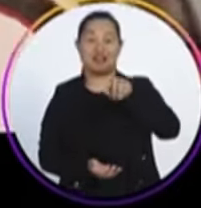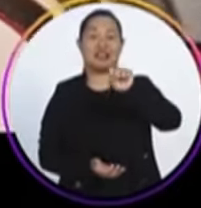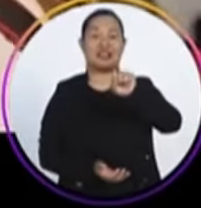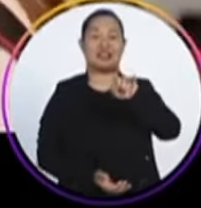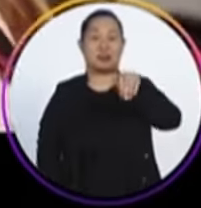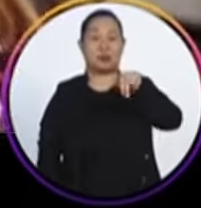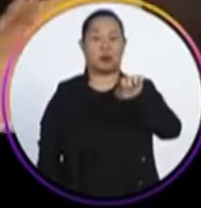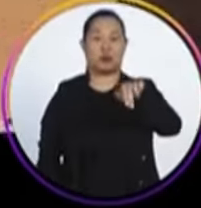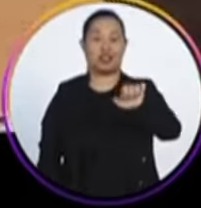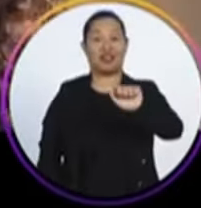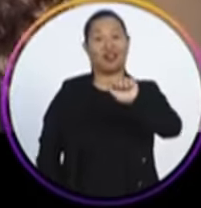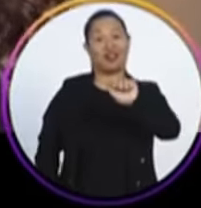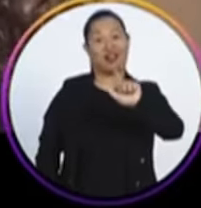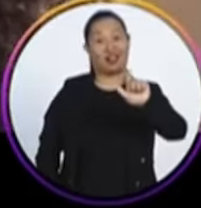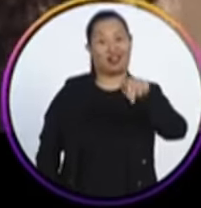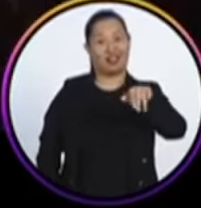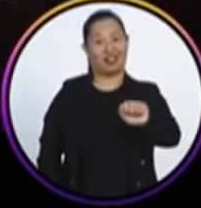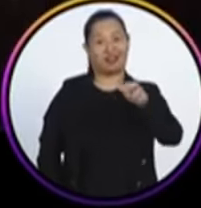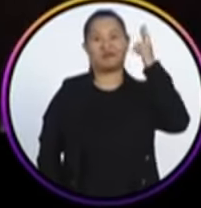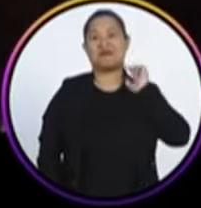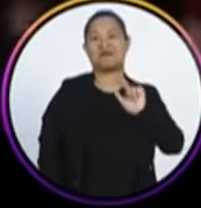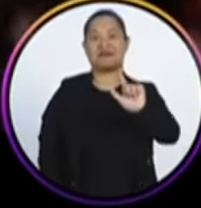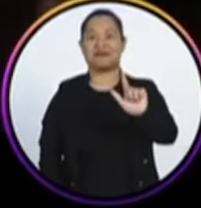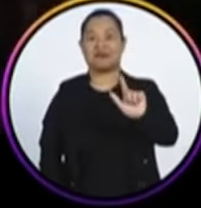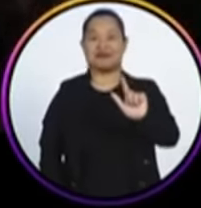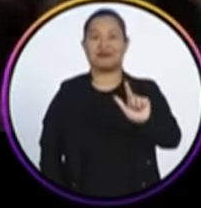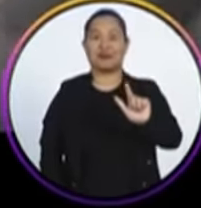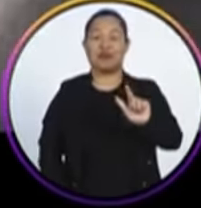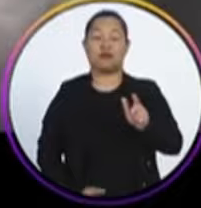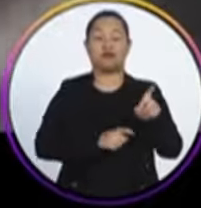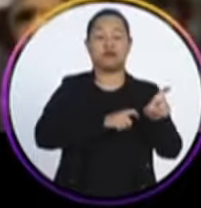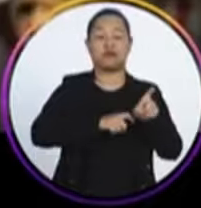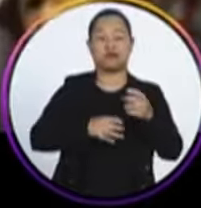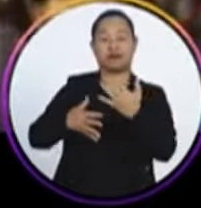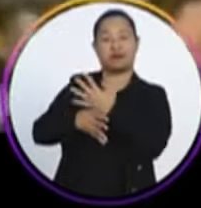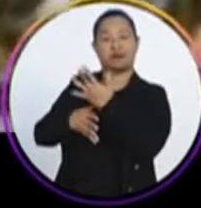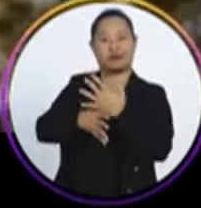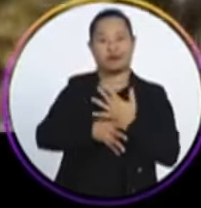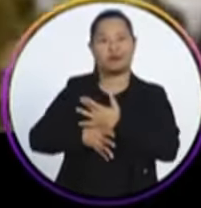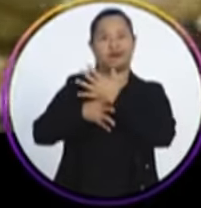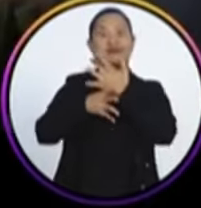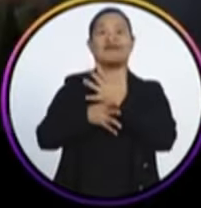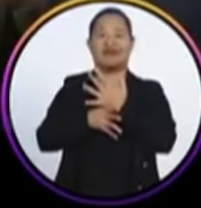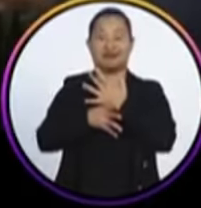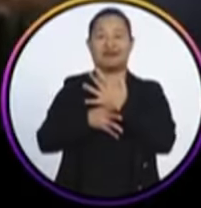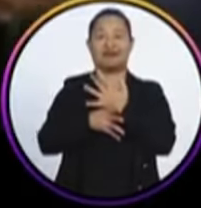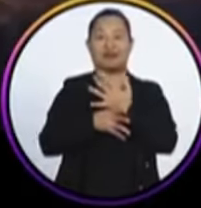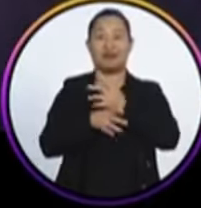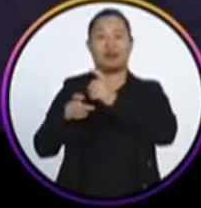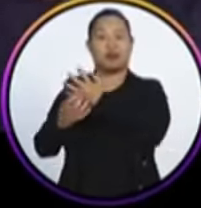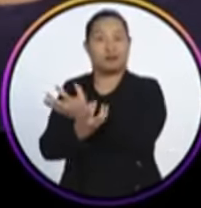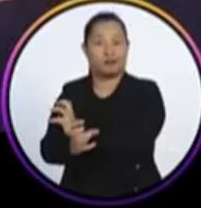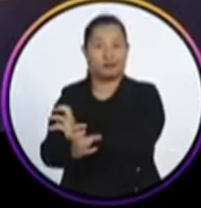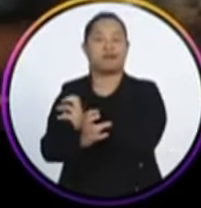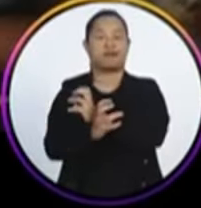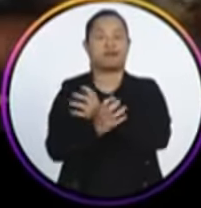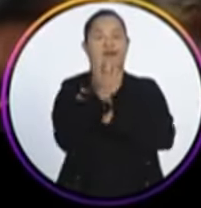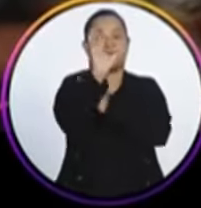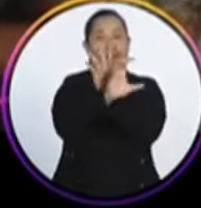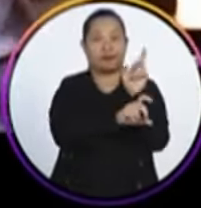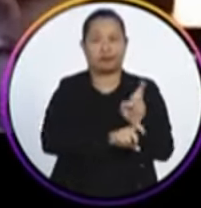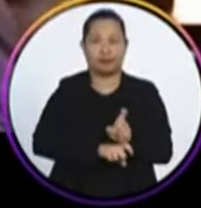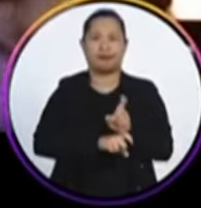é Simone, Alana, Raquel. Tá no Agreste, na região metropolitana, Sertão e na Zona